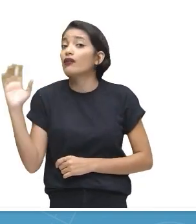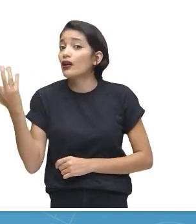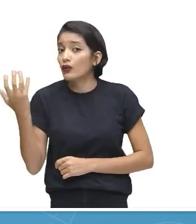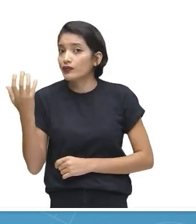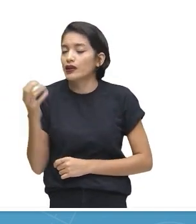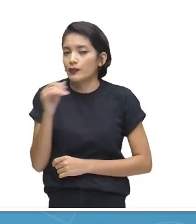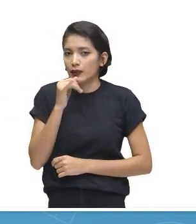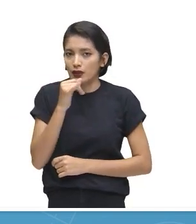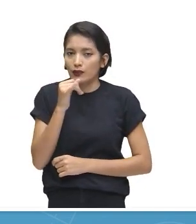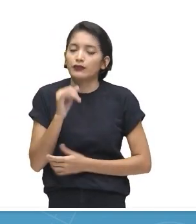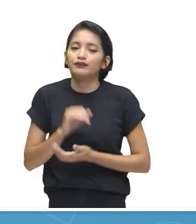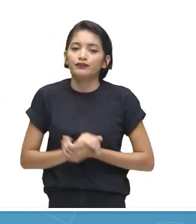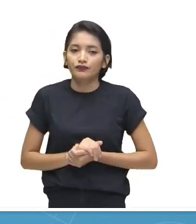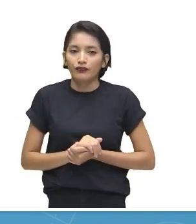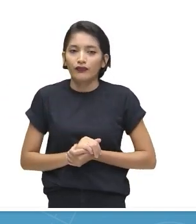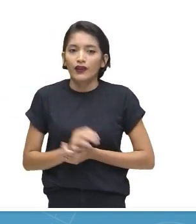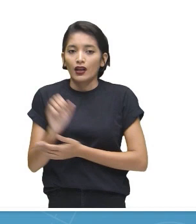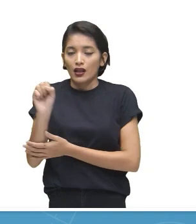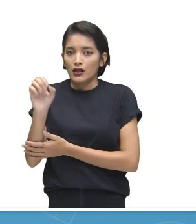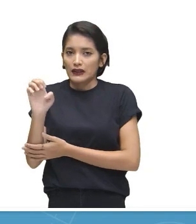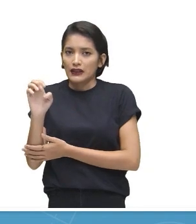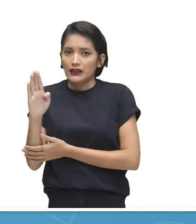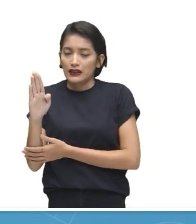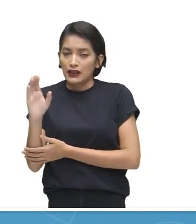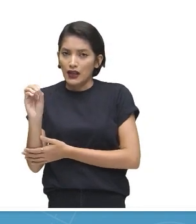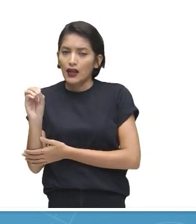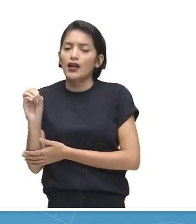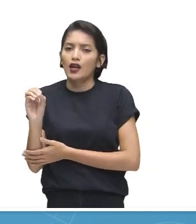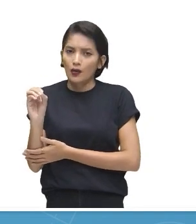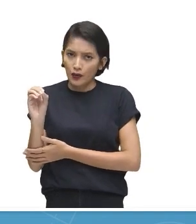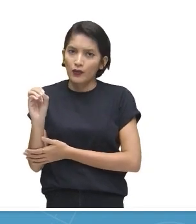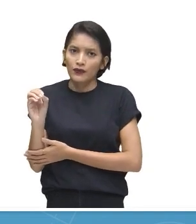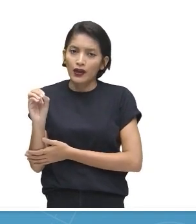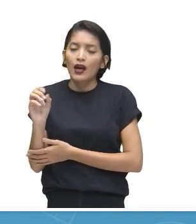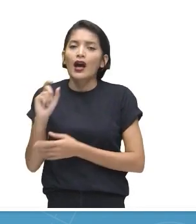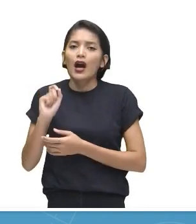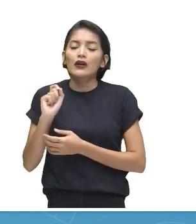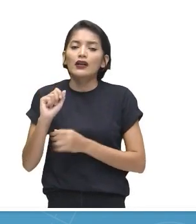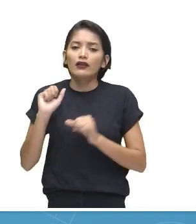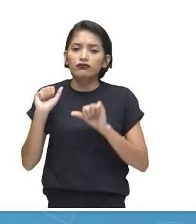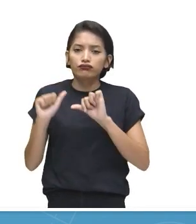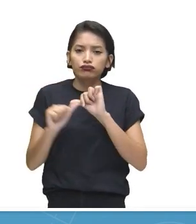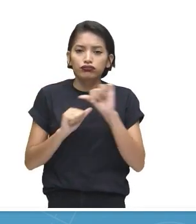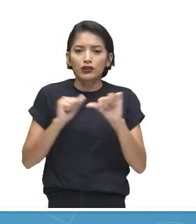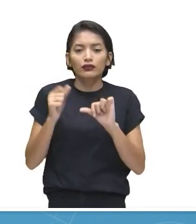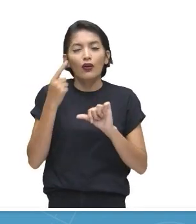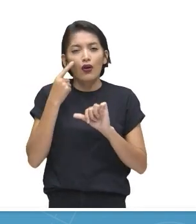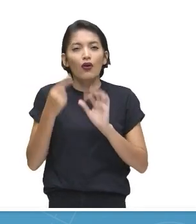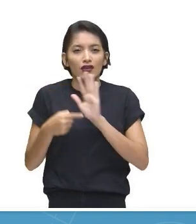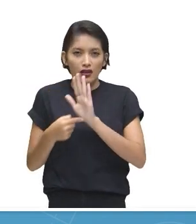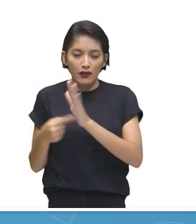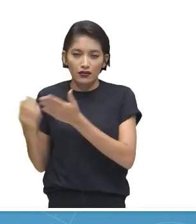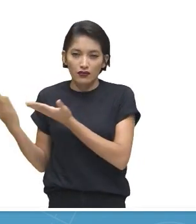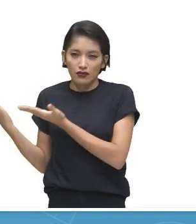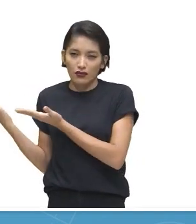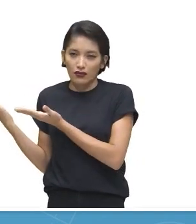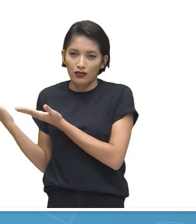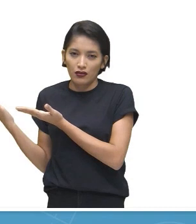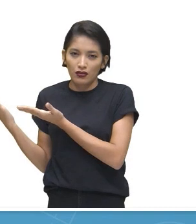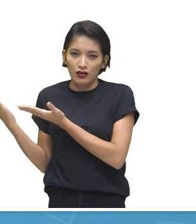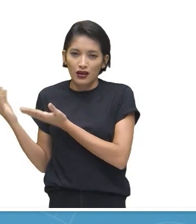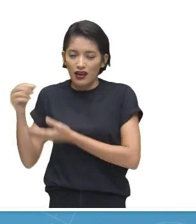Esse sebo, ele pode ir ressecando, aí ele descama e forma o que você está observando aqui na imagem, ó,